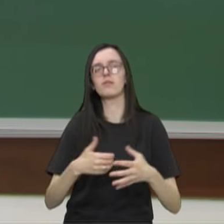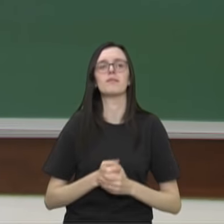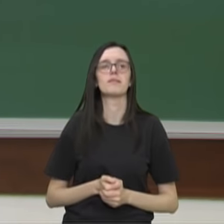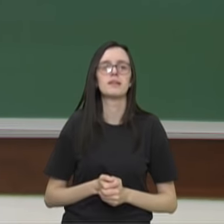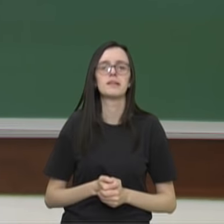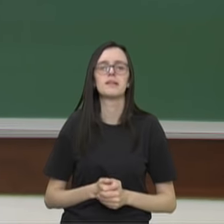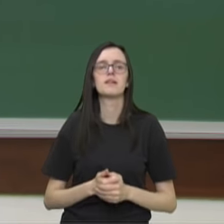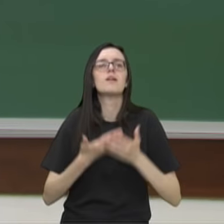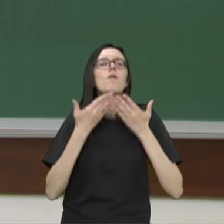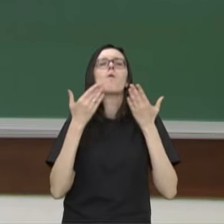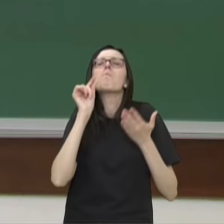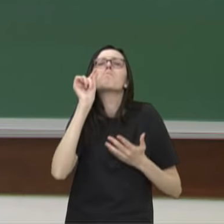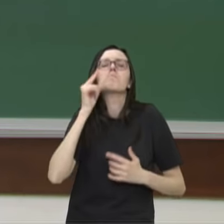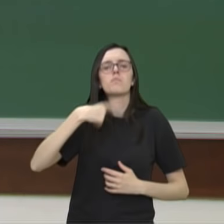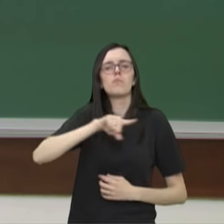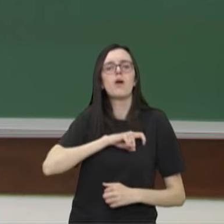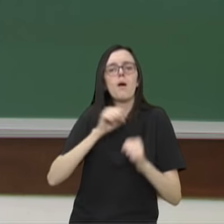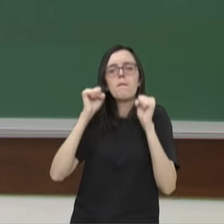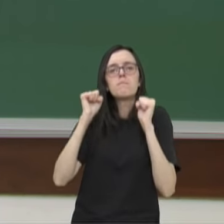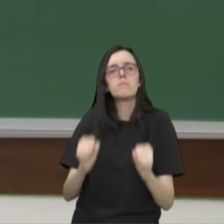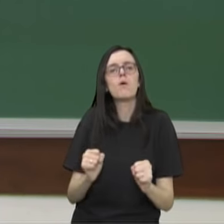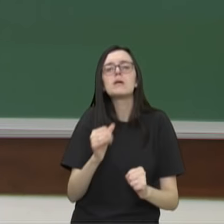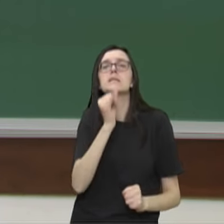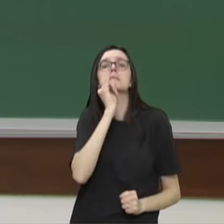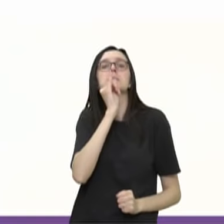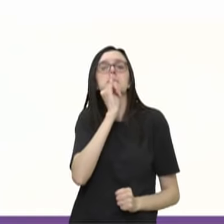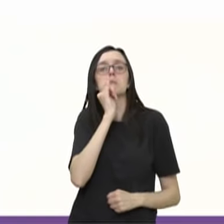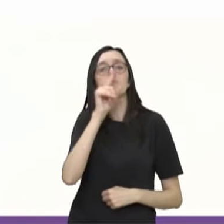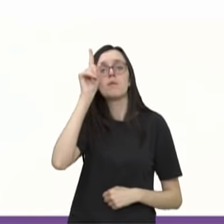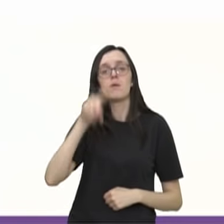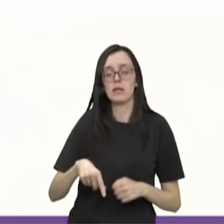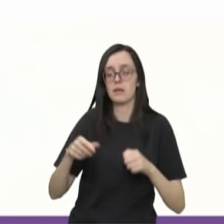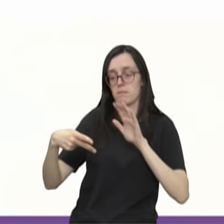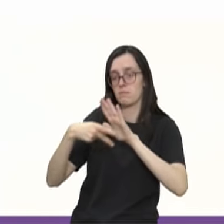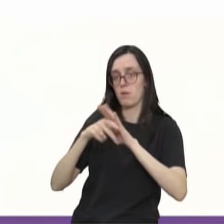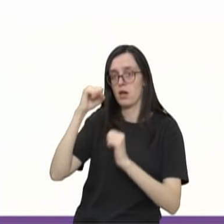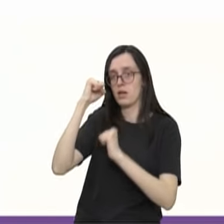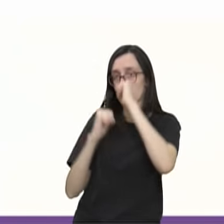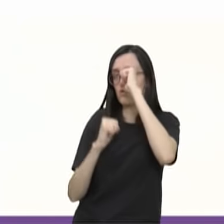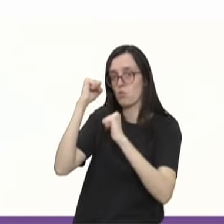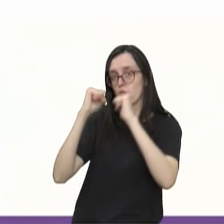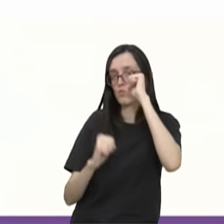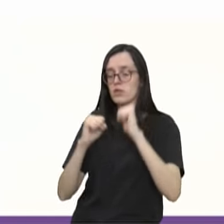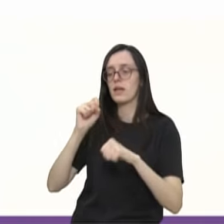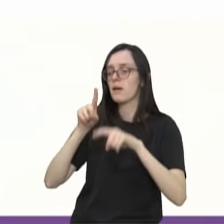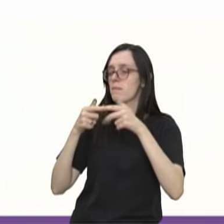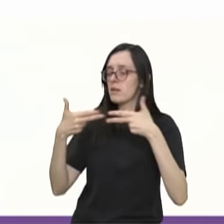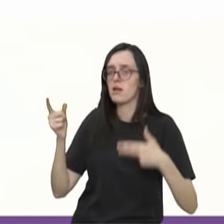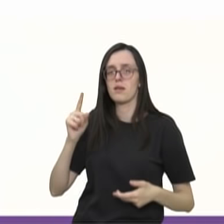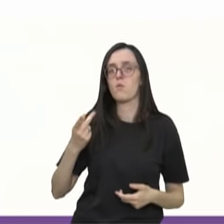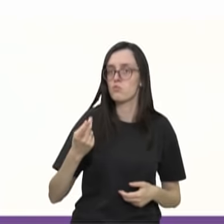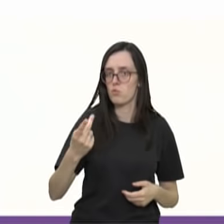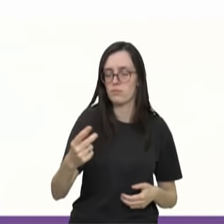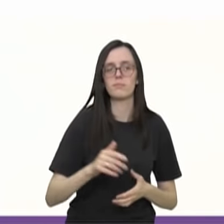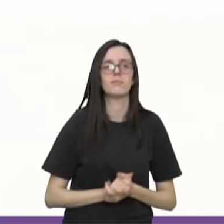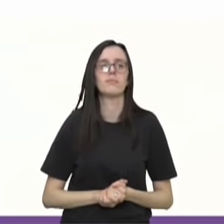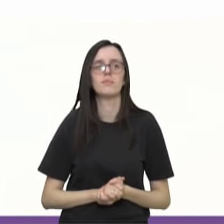e quais são os o que que a gente pode dizer com um exemplo das indústrias de indústrias de bens não duráveis